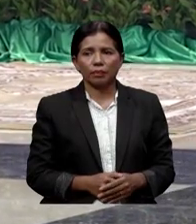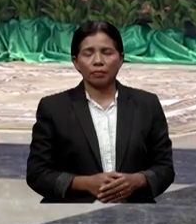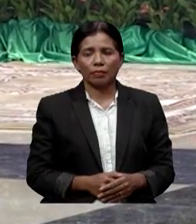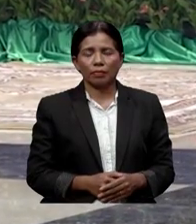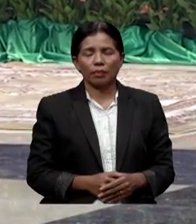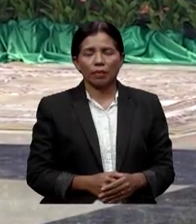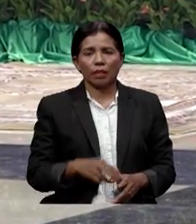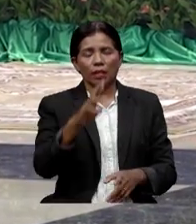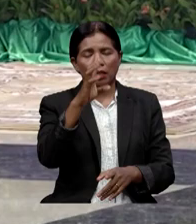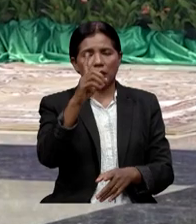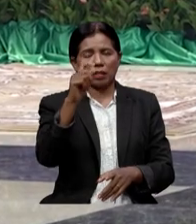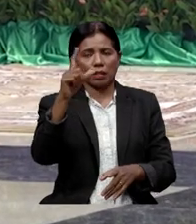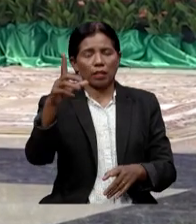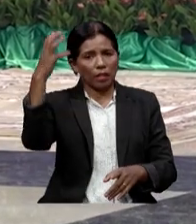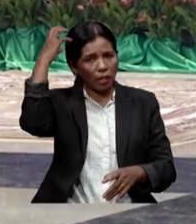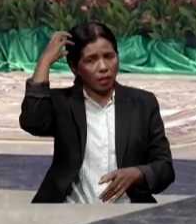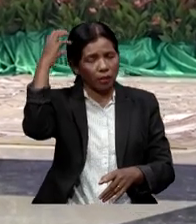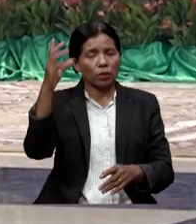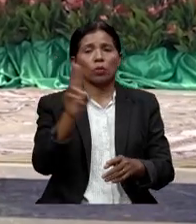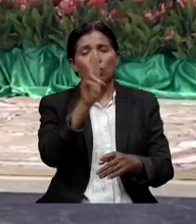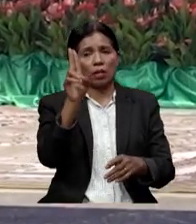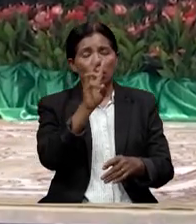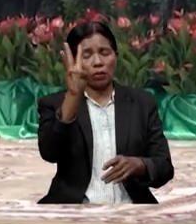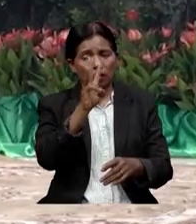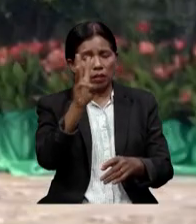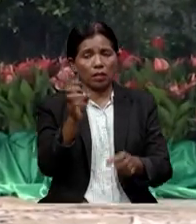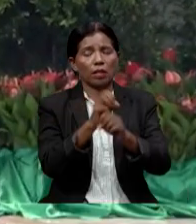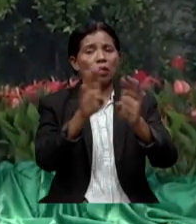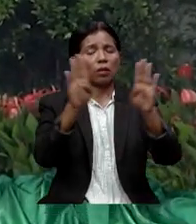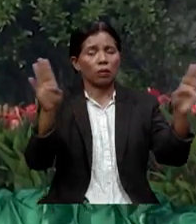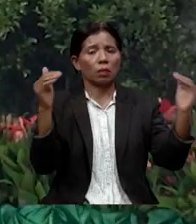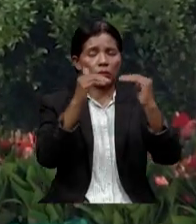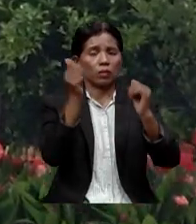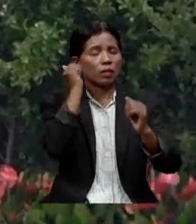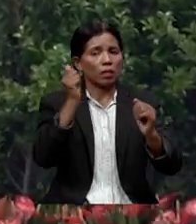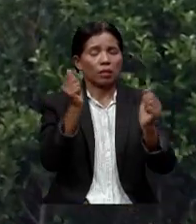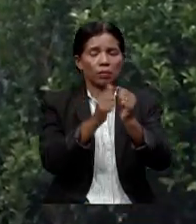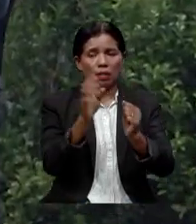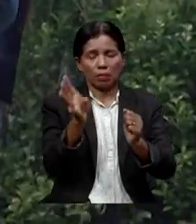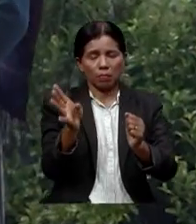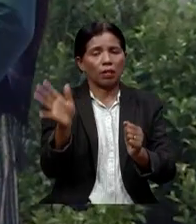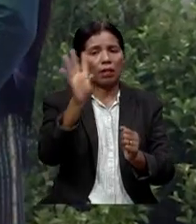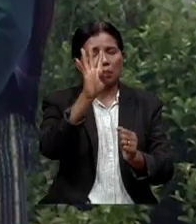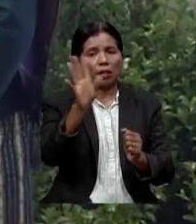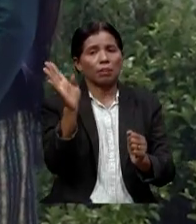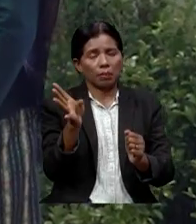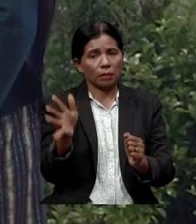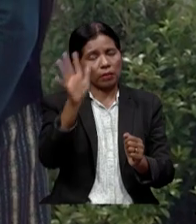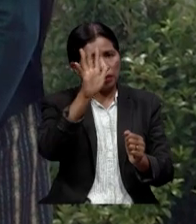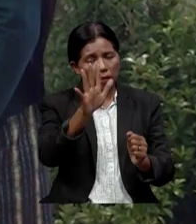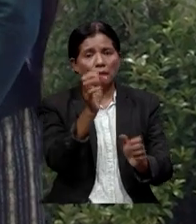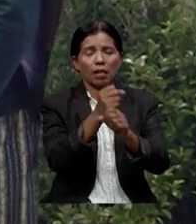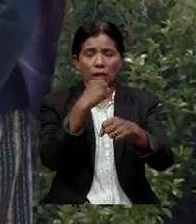República Democrática Popular Laos kuartane halo abertura ba Cimeira ASEAN, badala hat nulu resen hat, no hat nulu resen lima, nebe